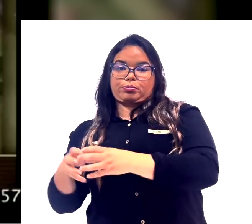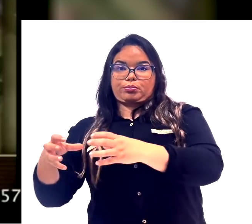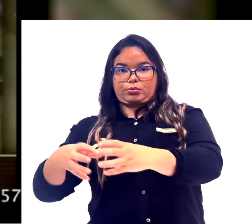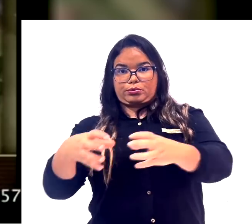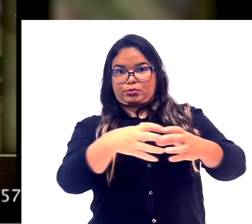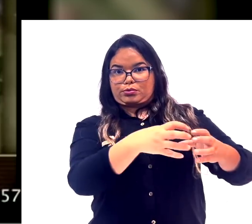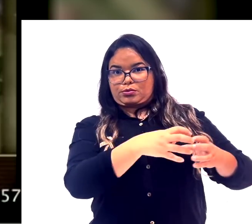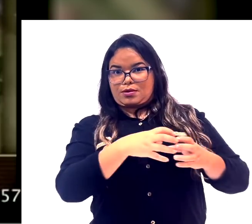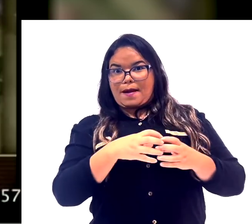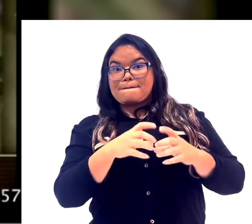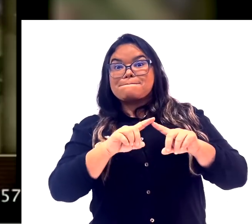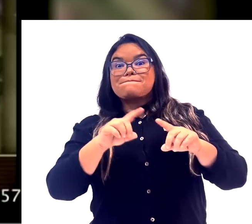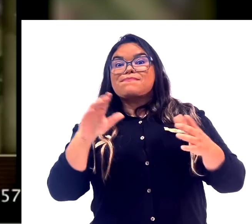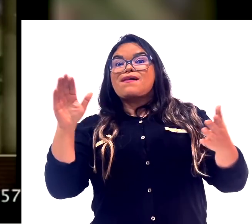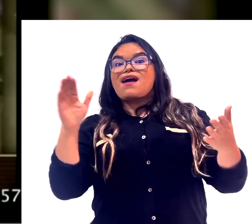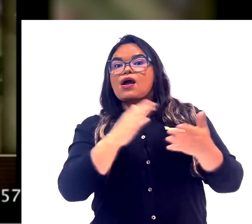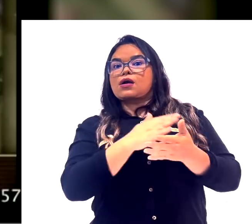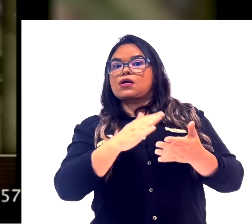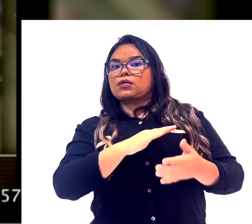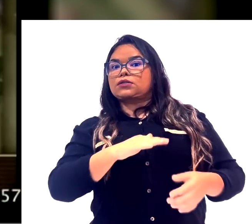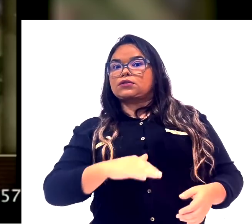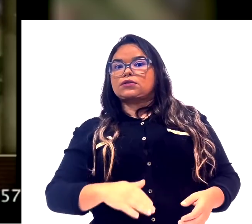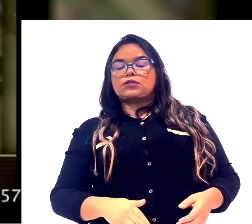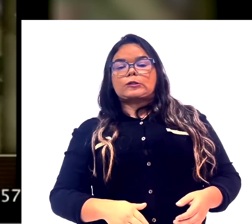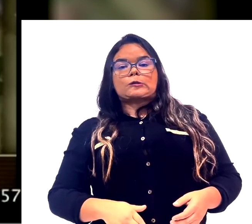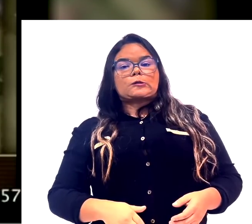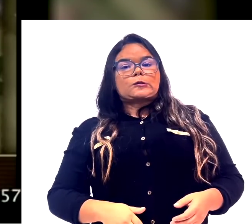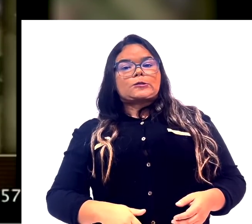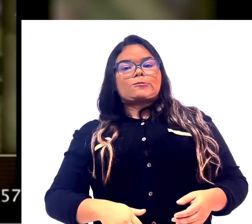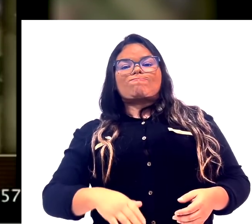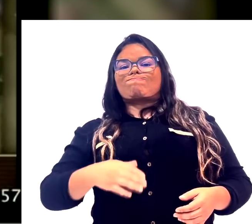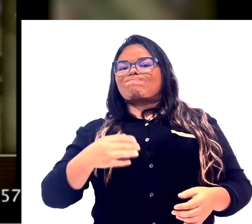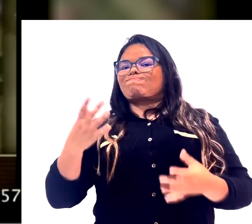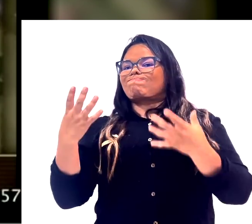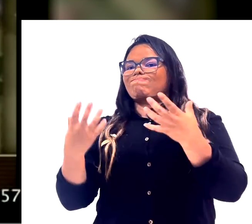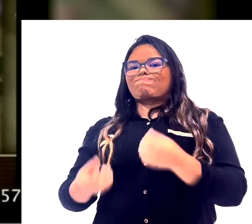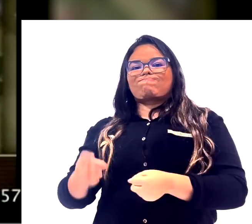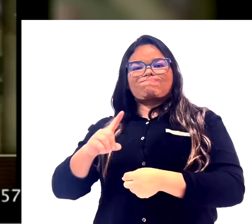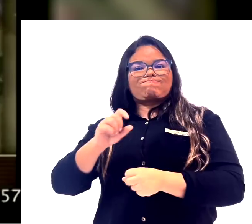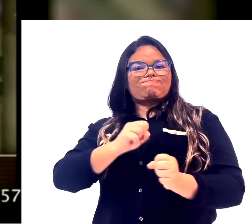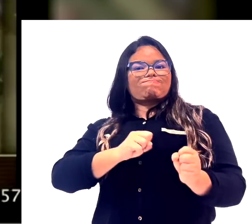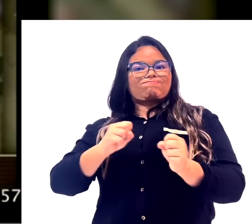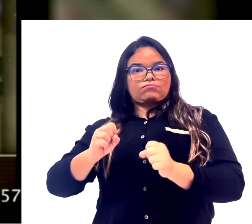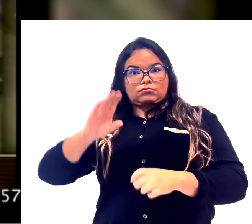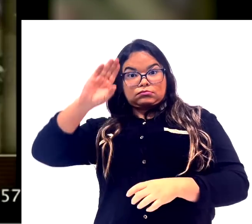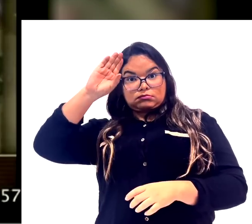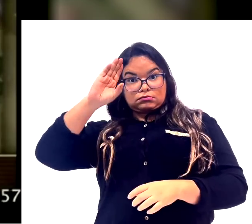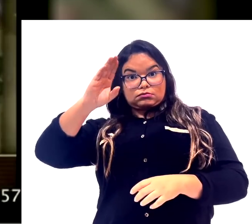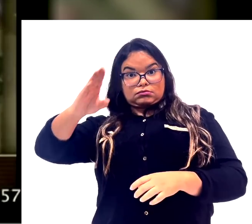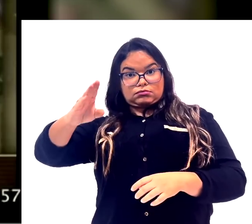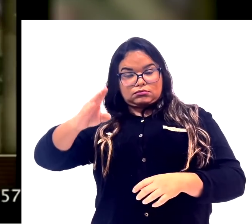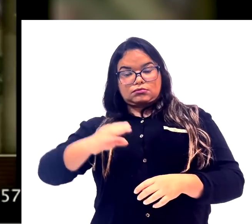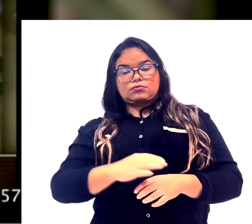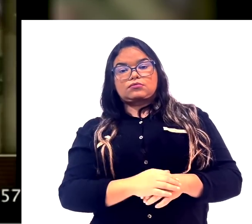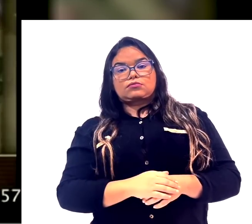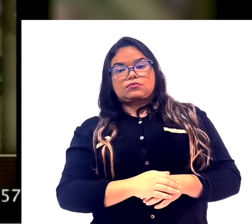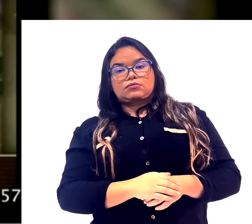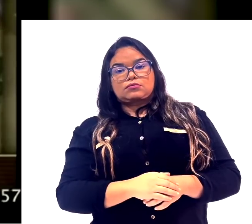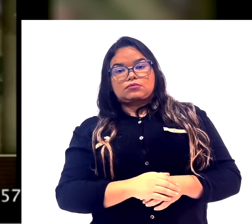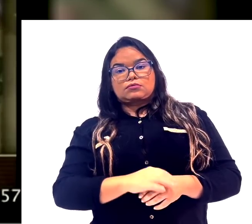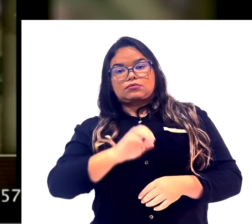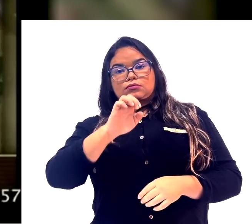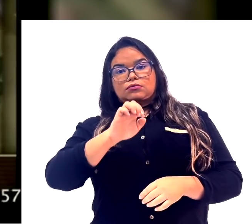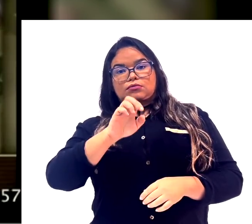eram terrivelmente opostos a esse poder. O principal deles eram os érulos, de 493 depois de